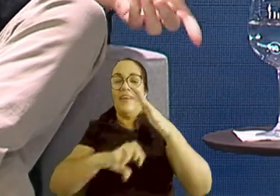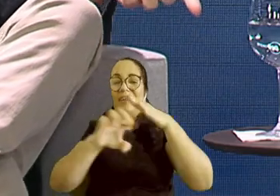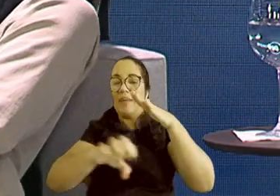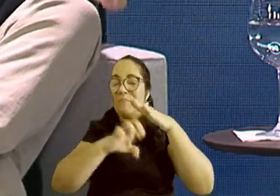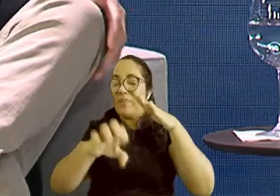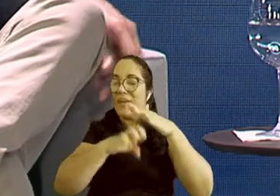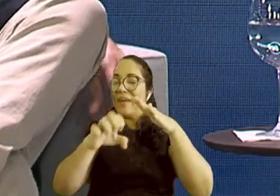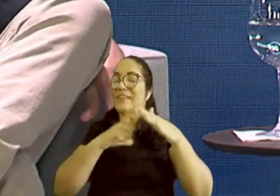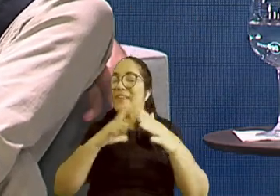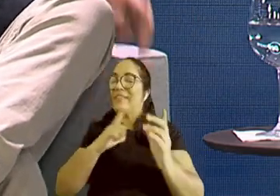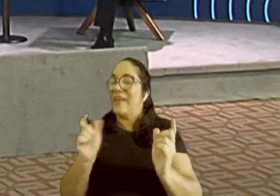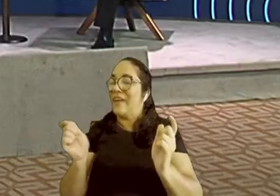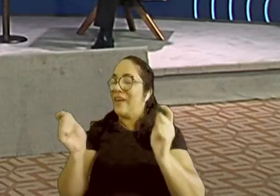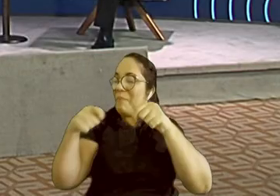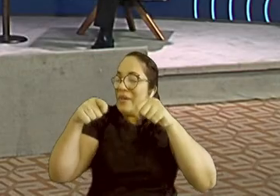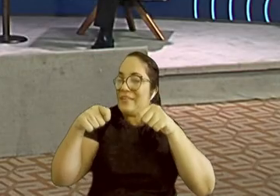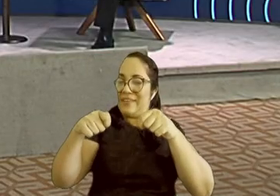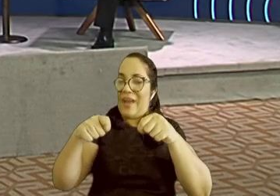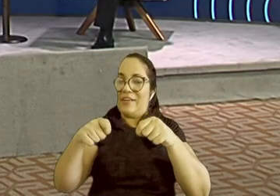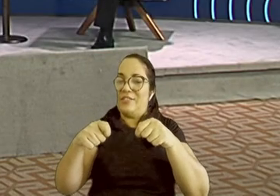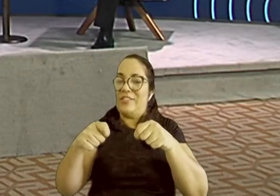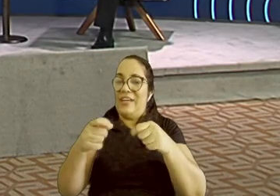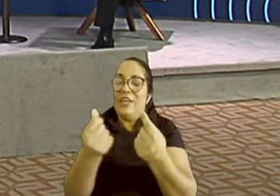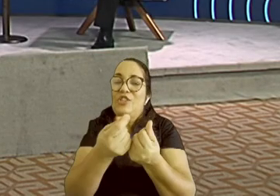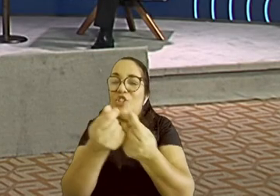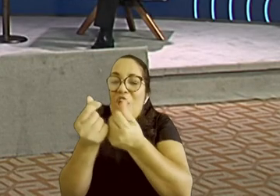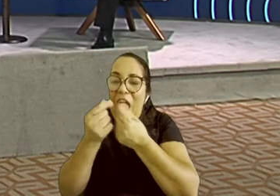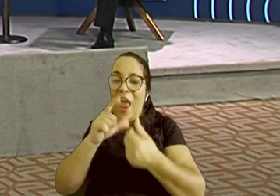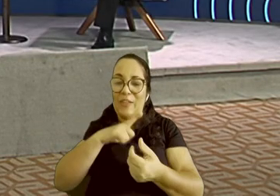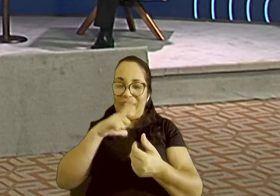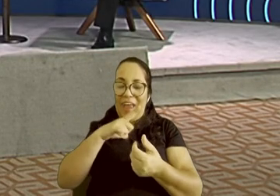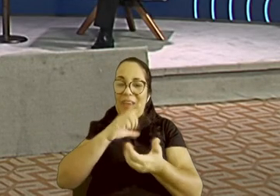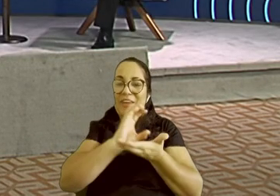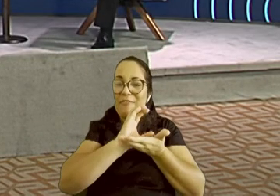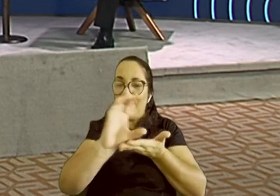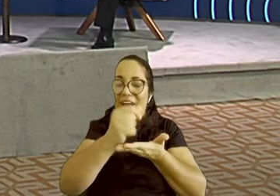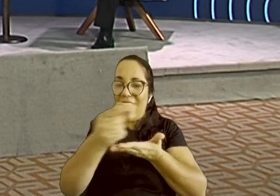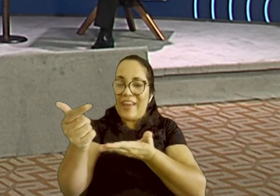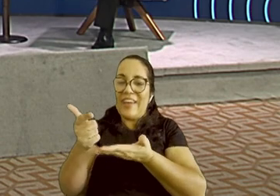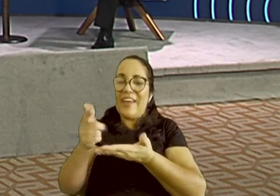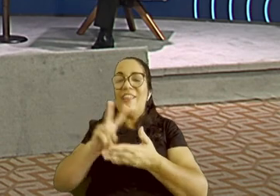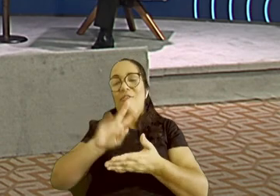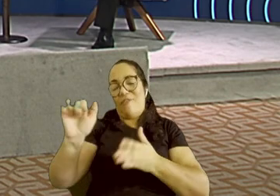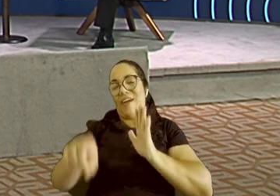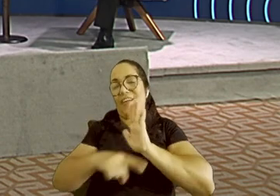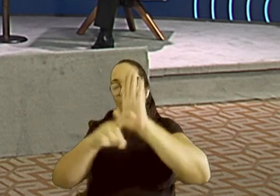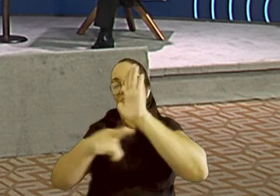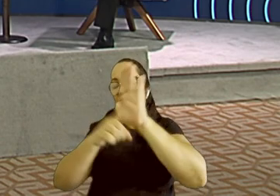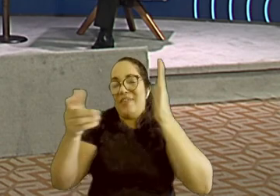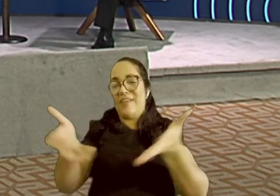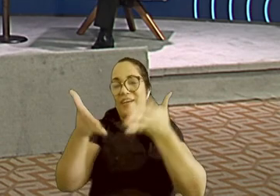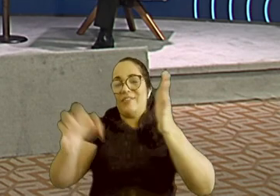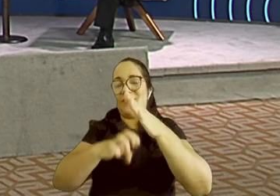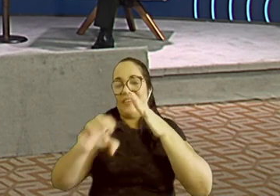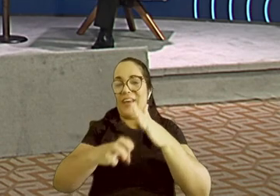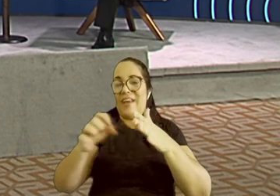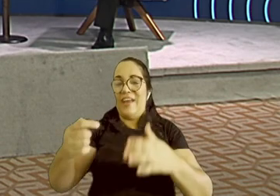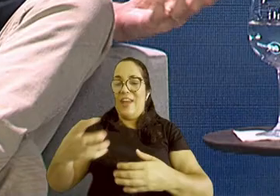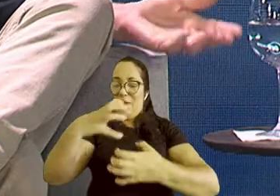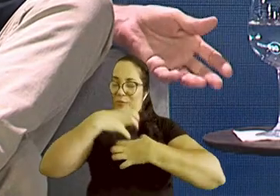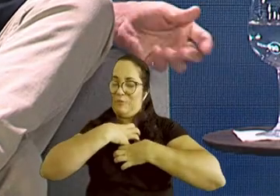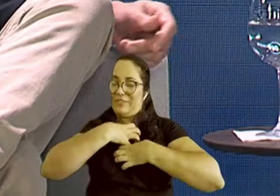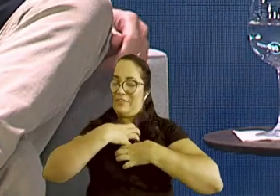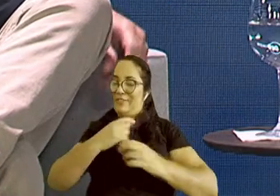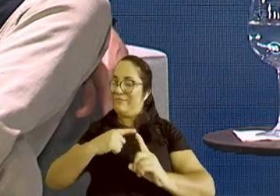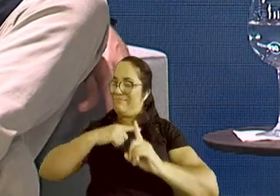que tem um caixa para investir realmente vão fazer a diferença no médio longo prazo Então minha visão é super otimista Até porque eu tô no movimento grande de